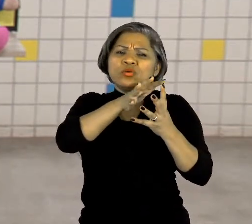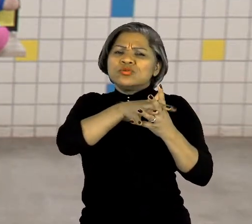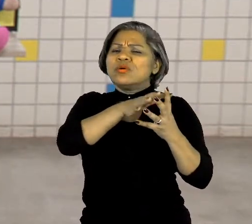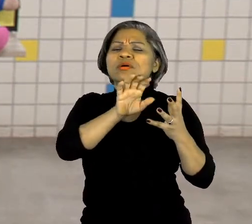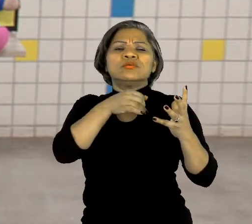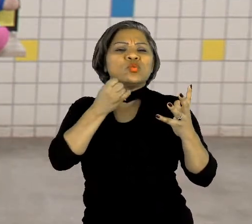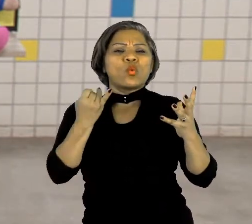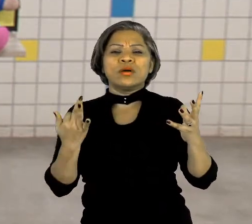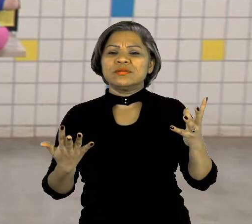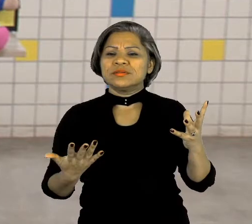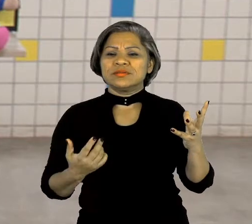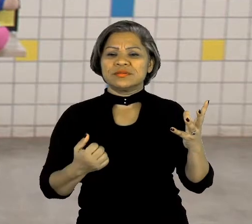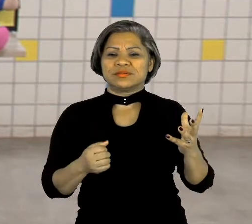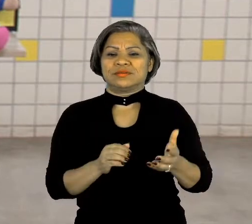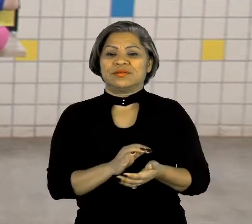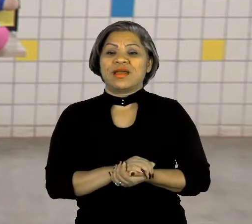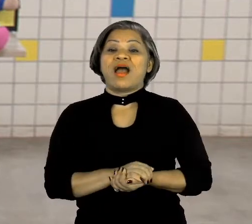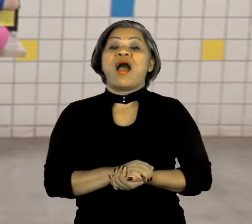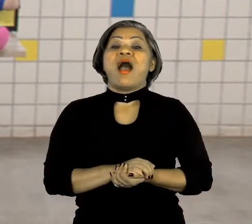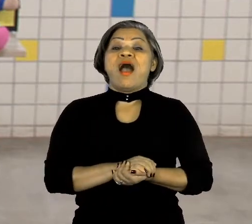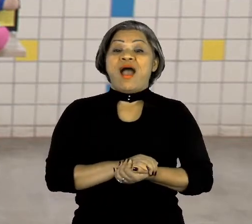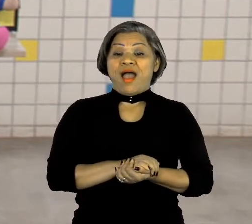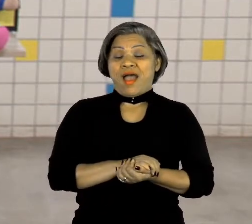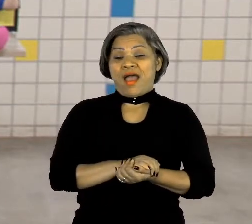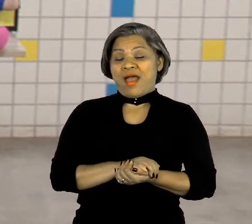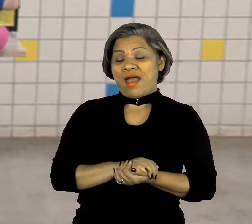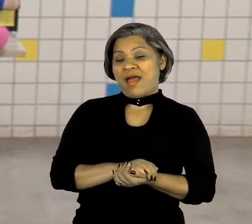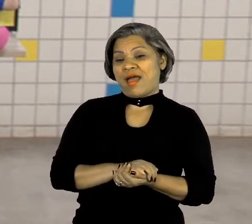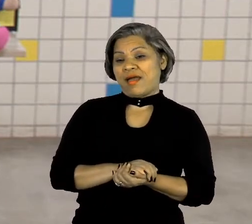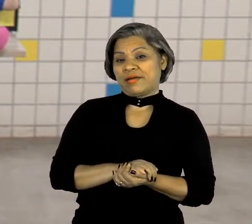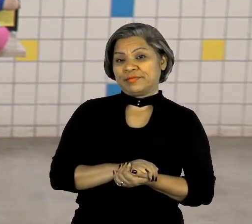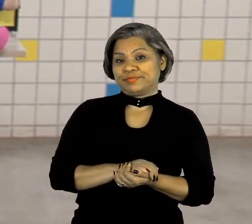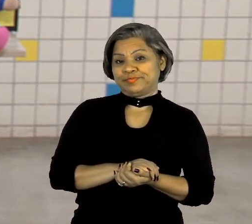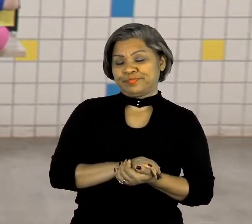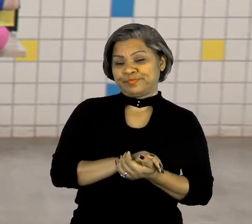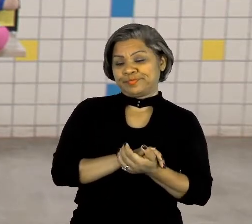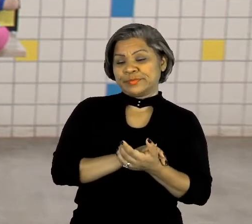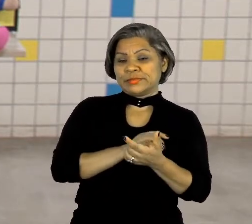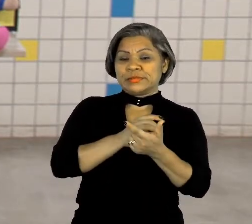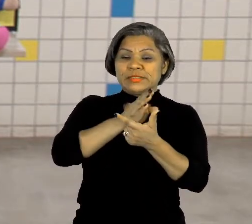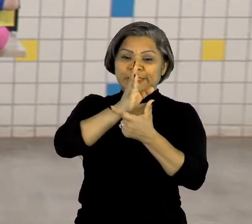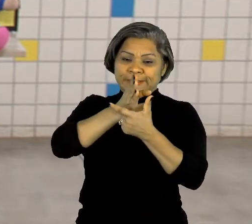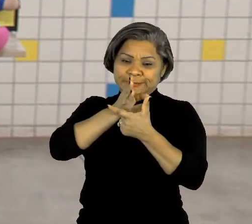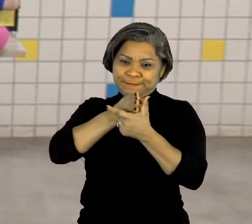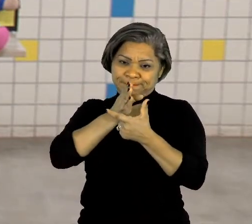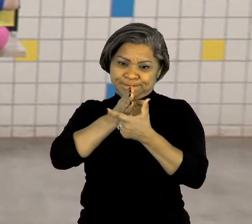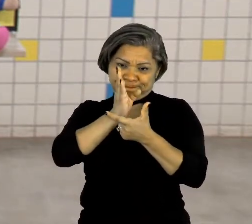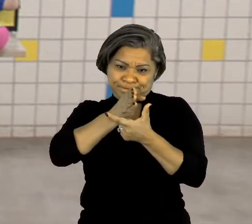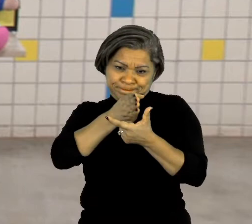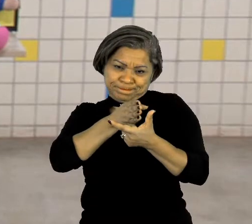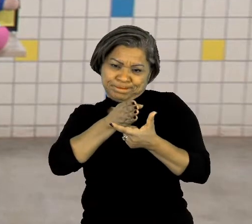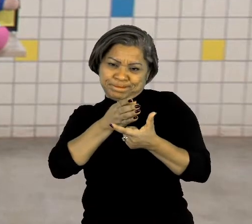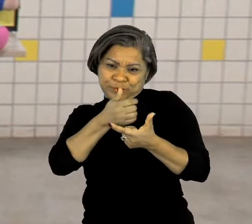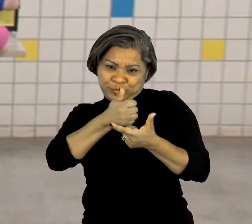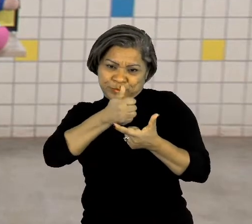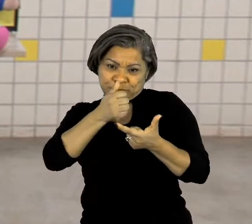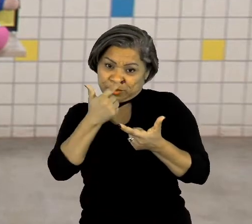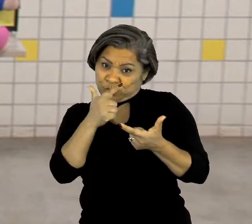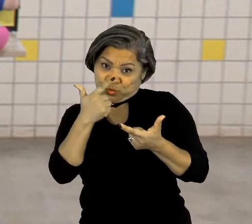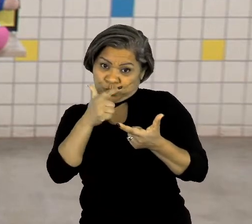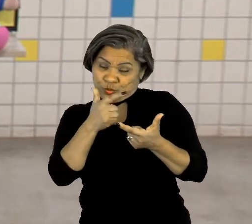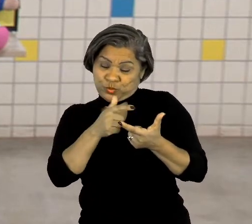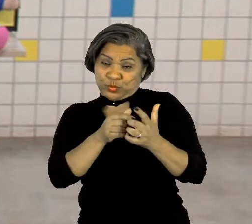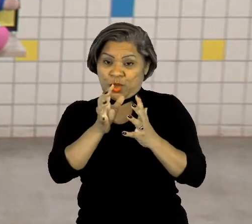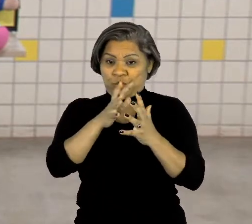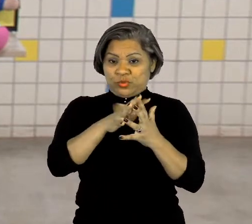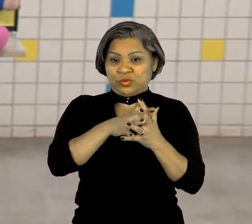Lembram? Ó, na primeira sílaba não tem consoante, então não tem. 1, nessa aqui já